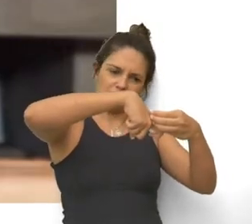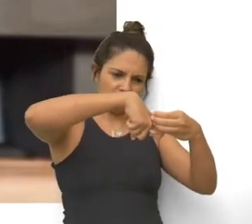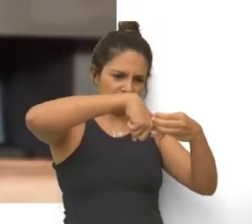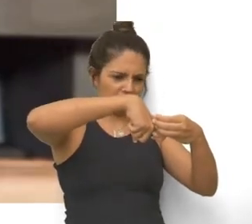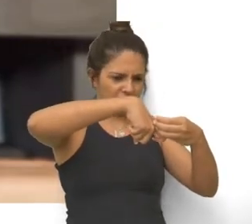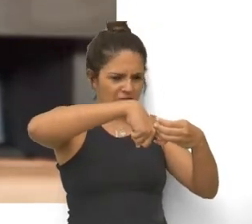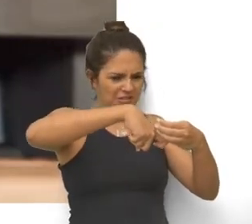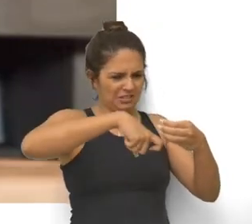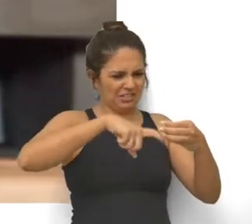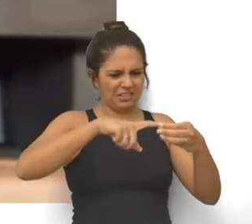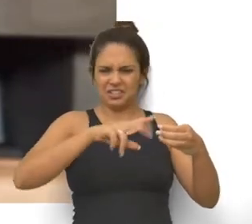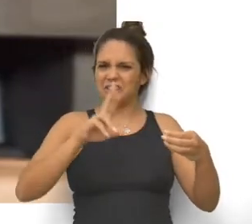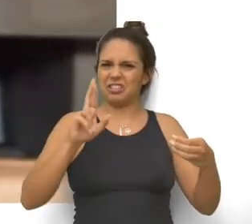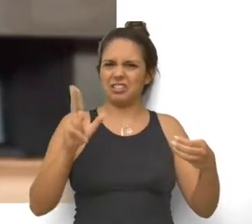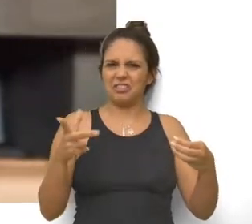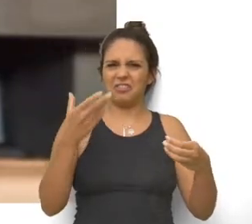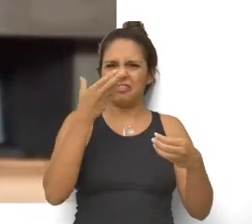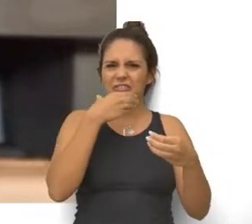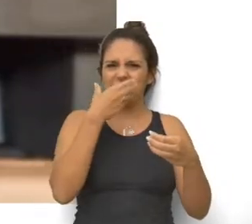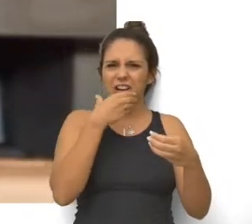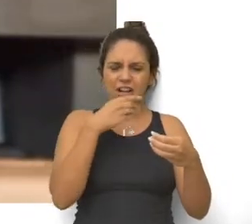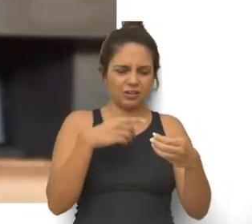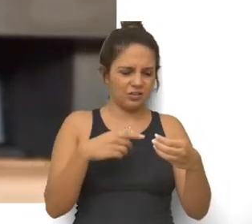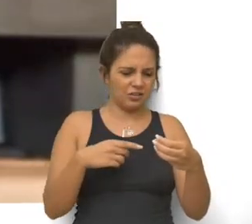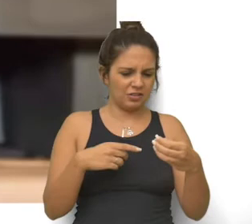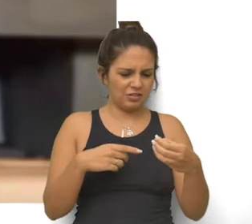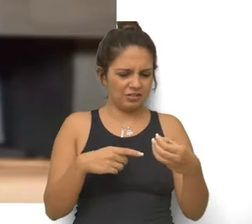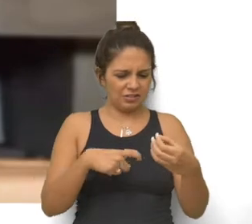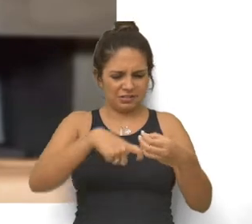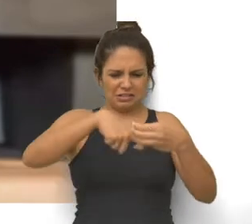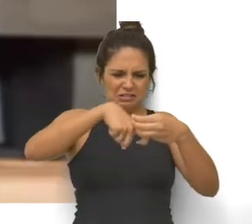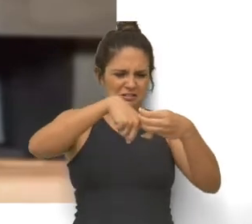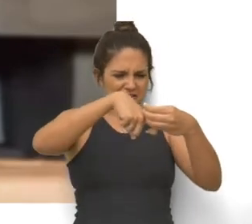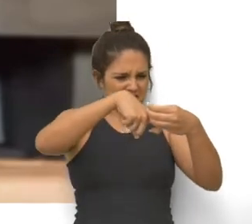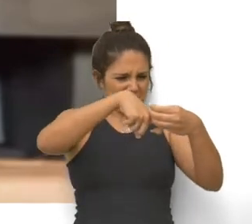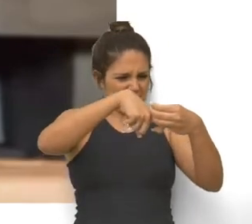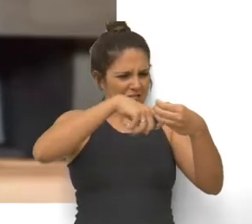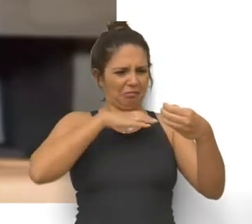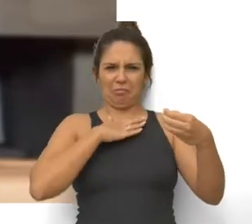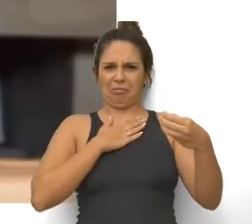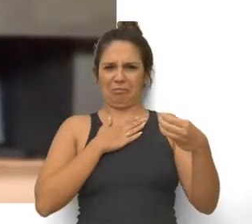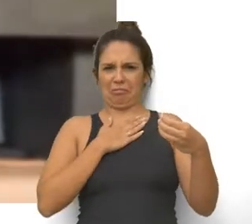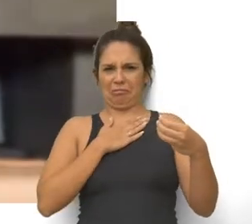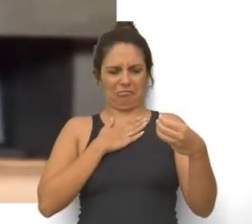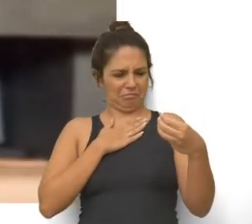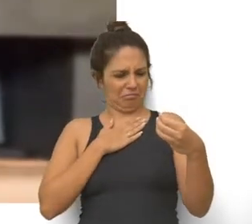fora? Que coisa mais esquisita, é quase obsceno.